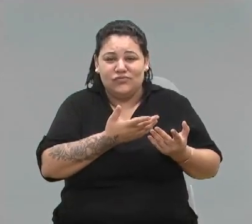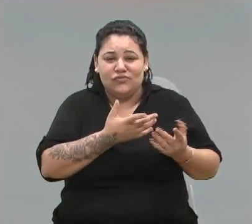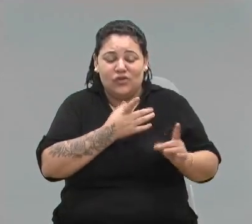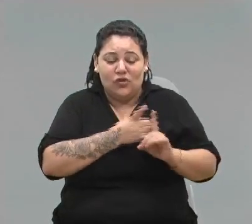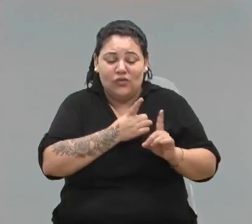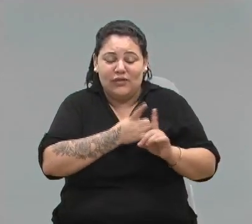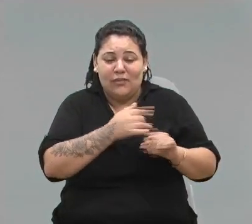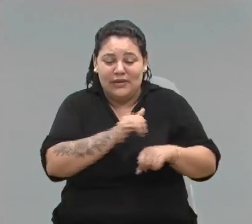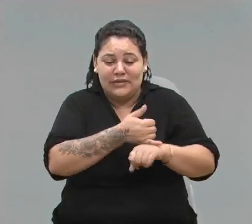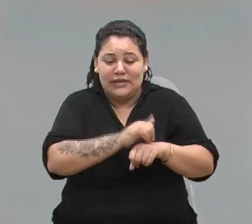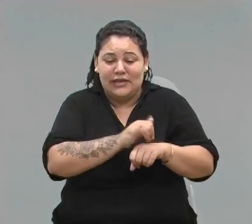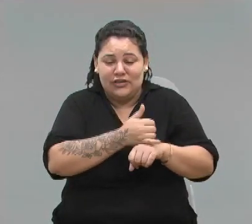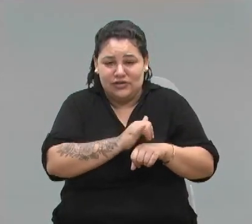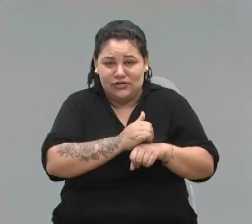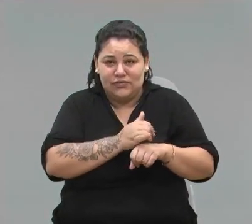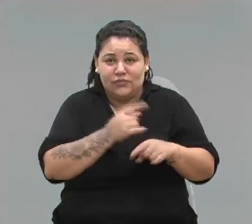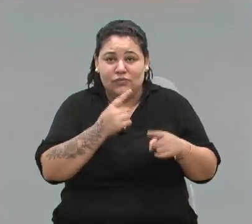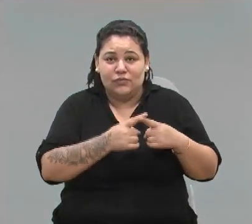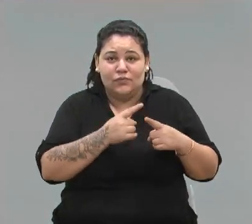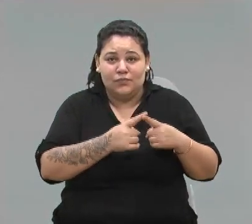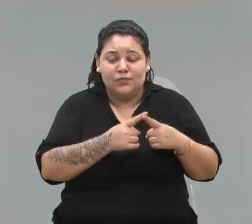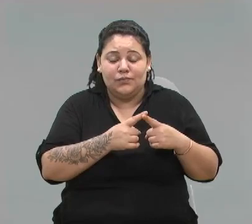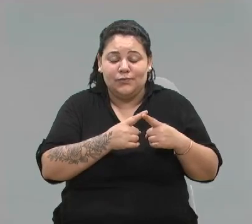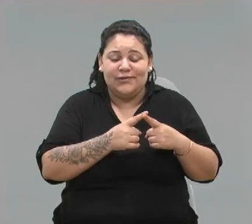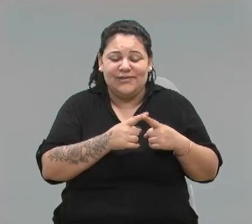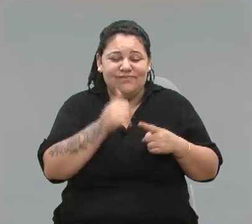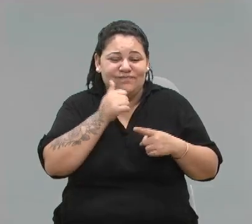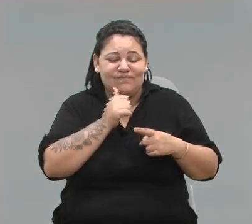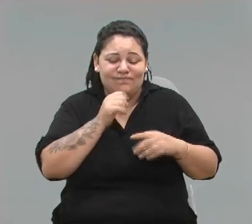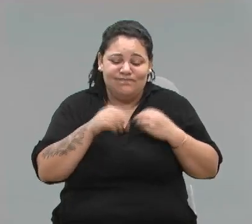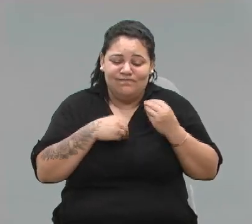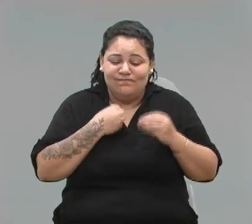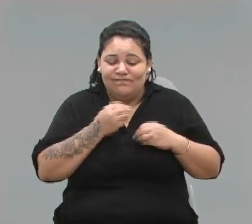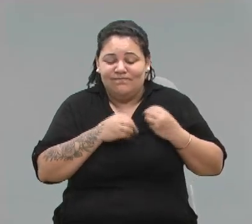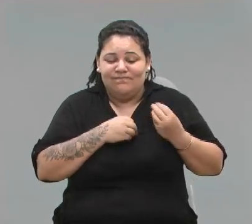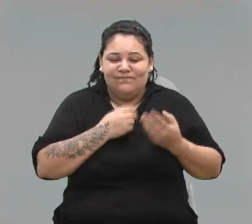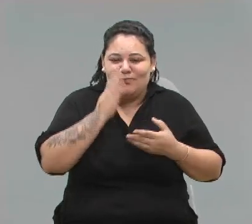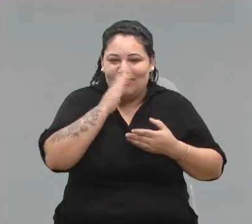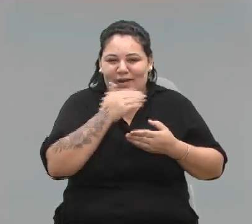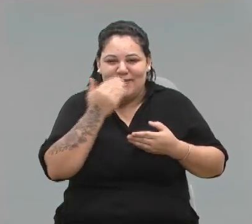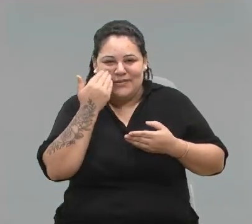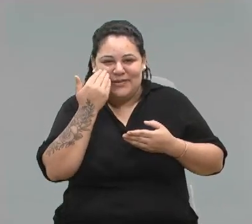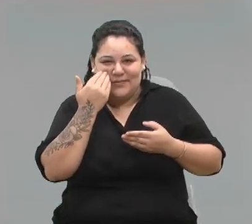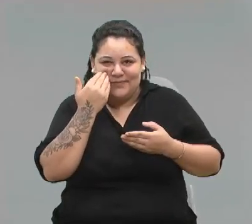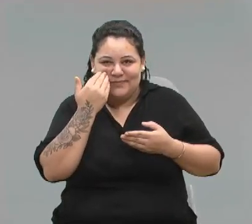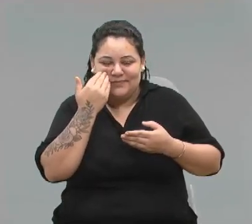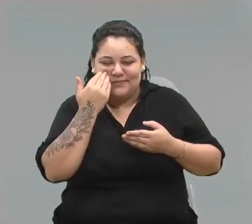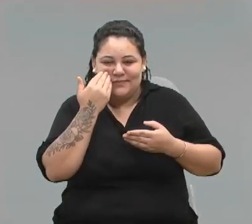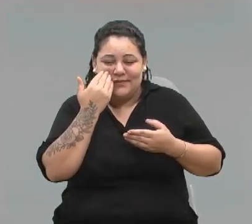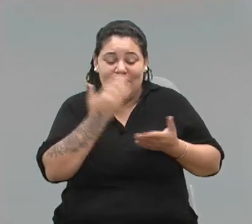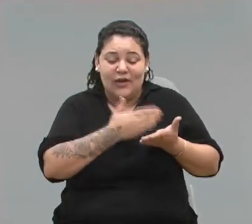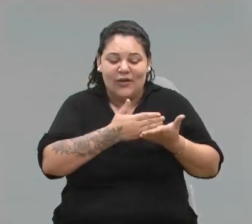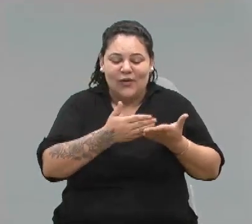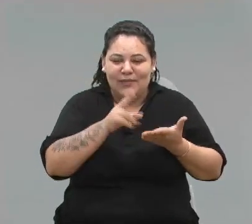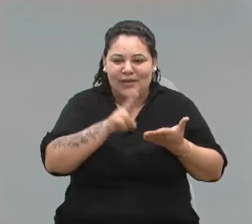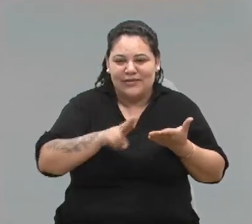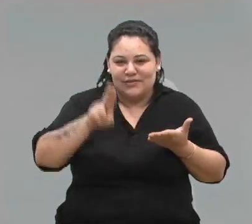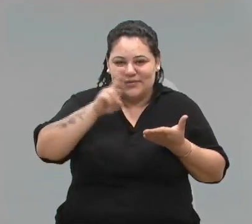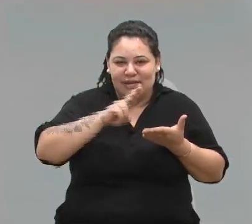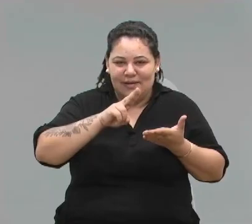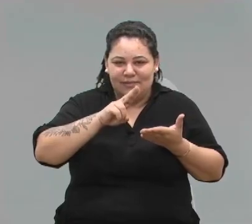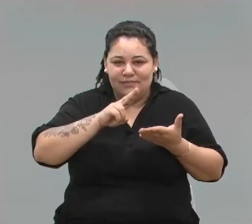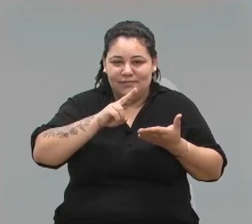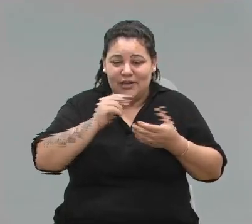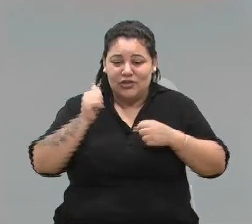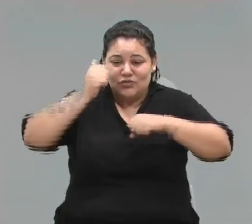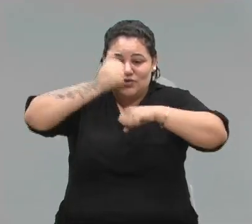não significa perder a vaidade. É nesse momento que lenços, chapéus e próteses capilar